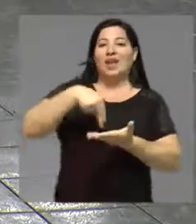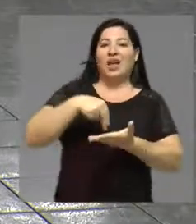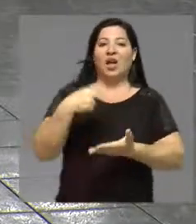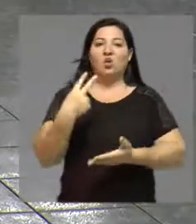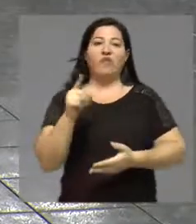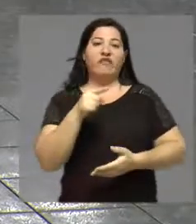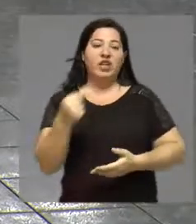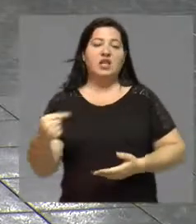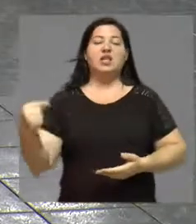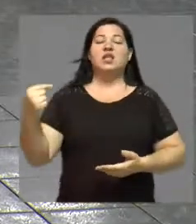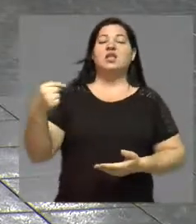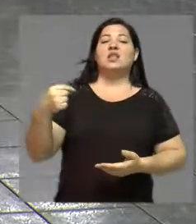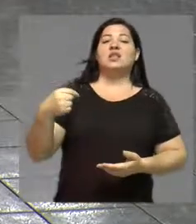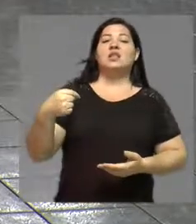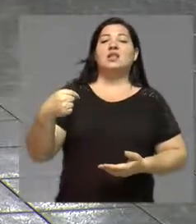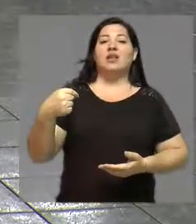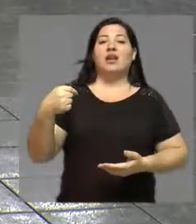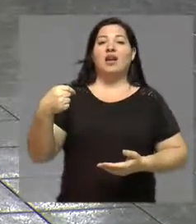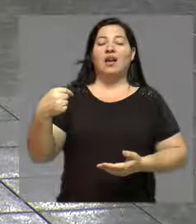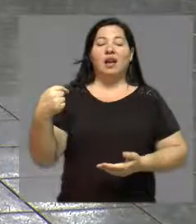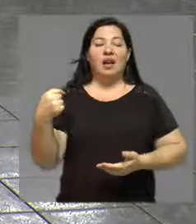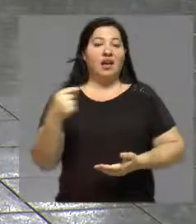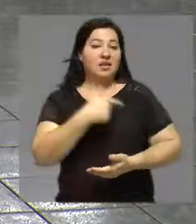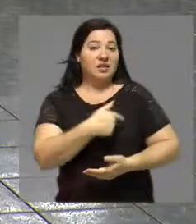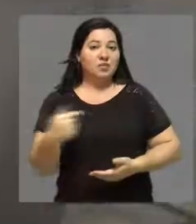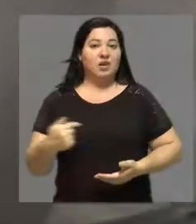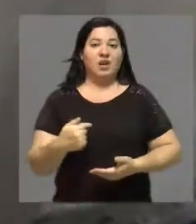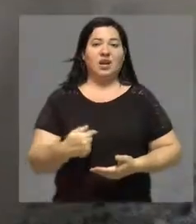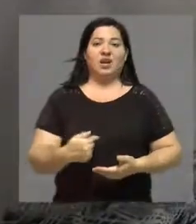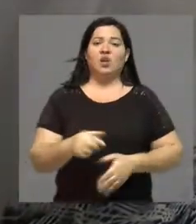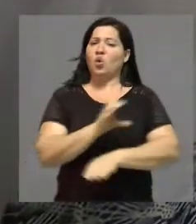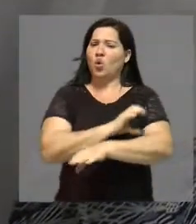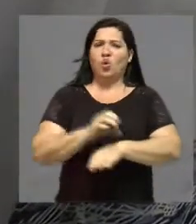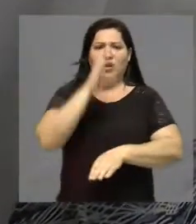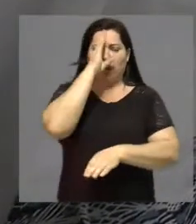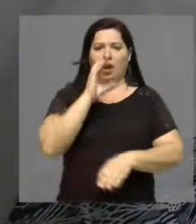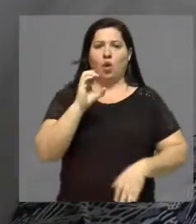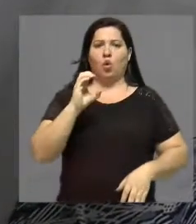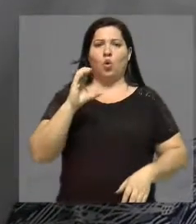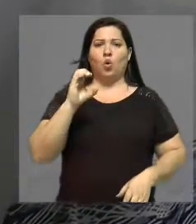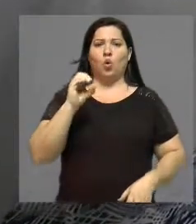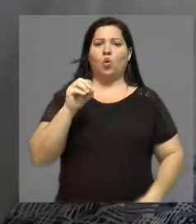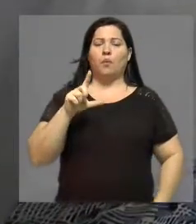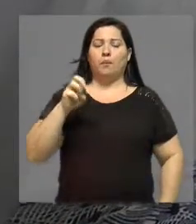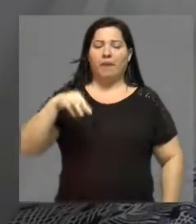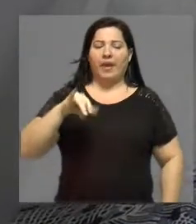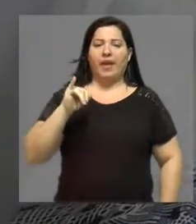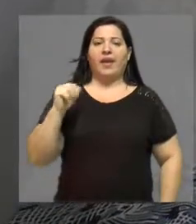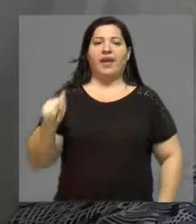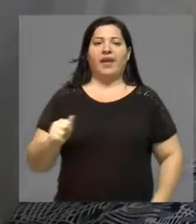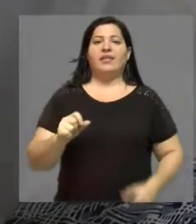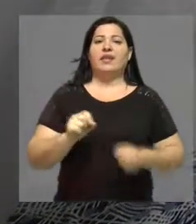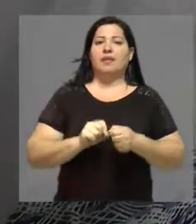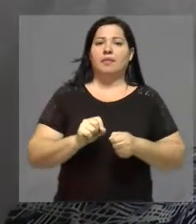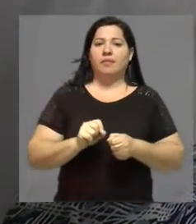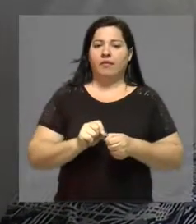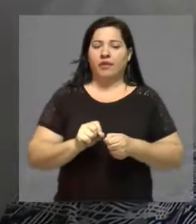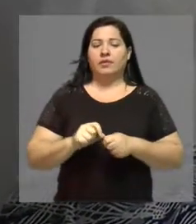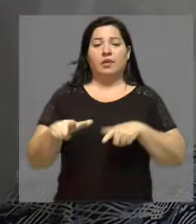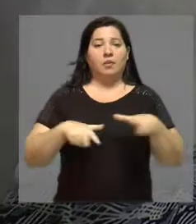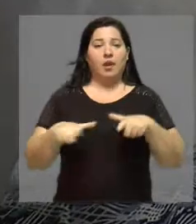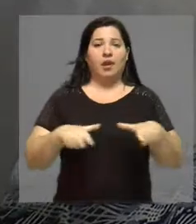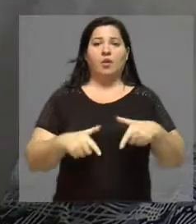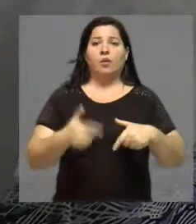duas vezes por semana, todos cursos gratuitos. A colmeia, eles trabalham assim com